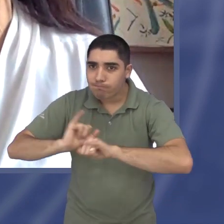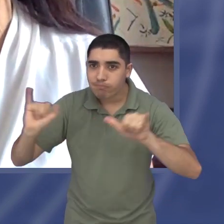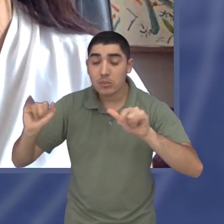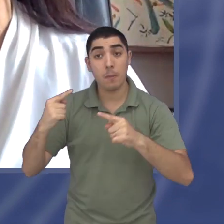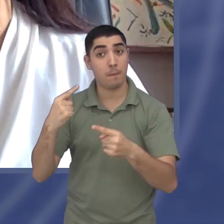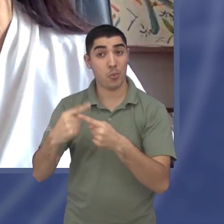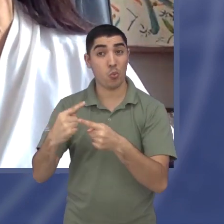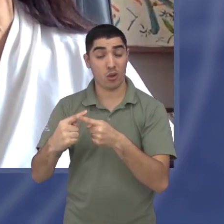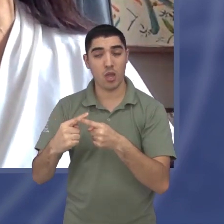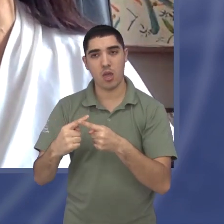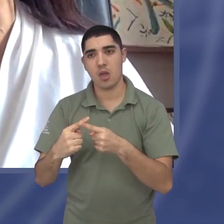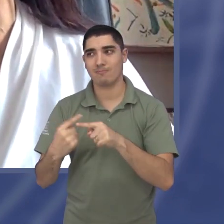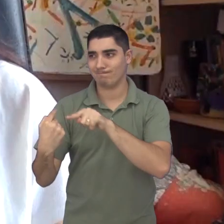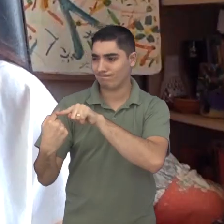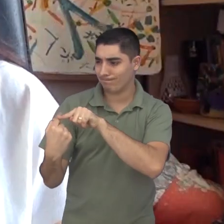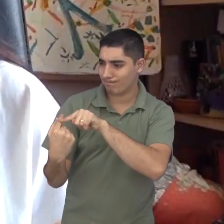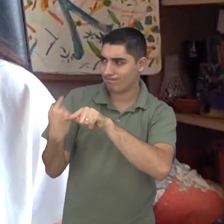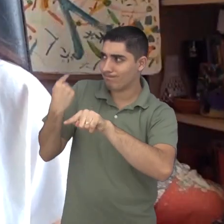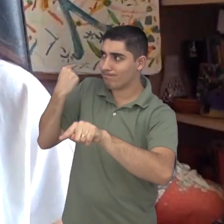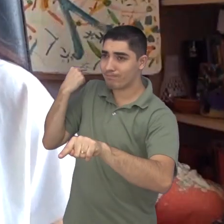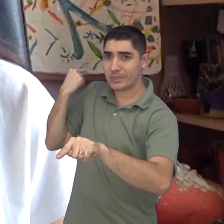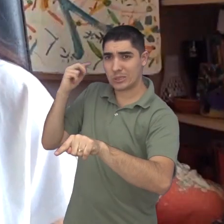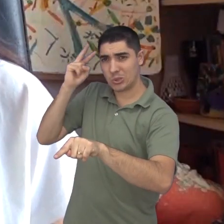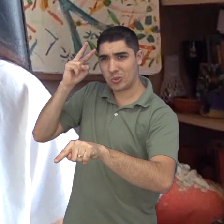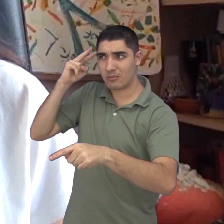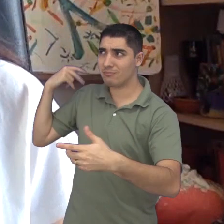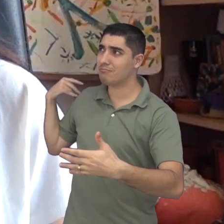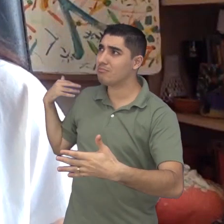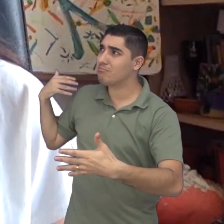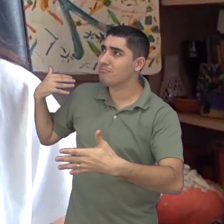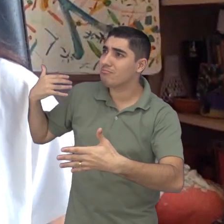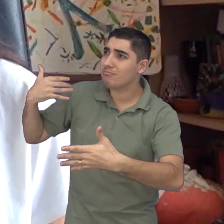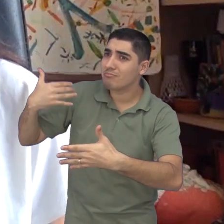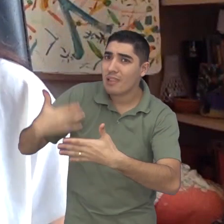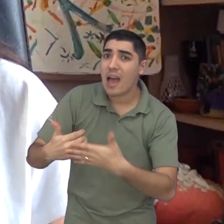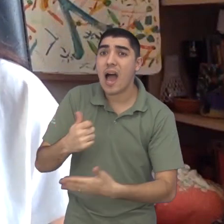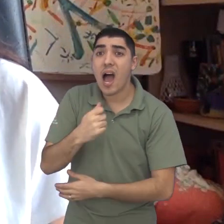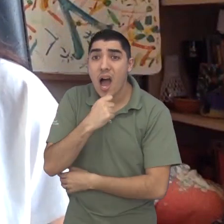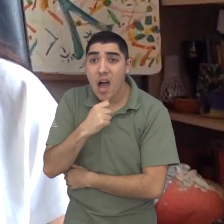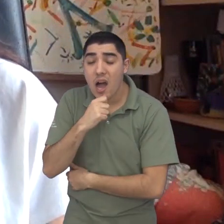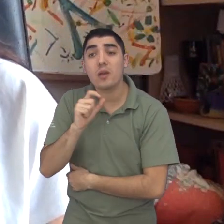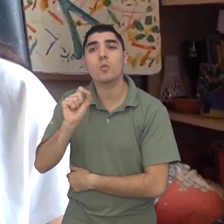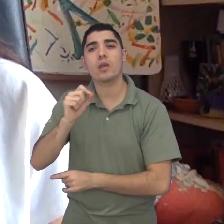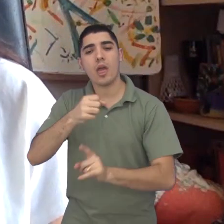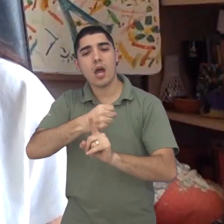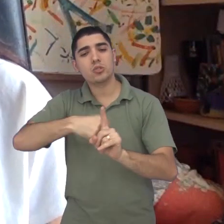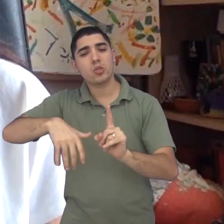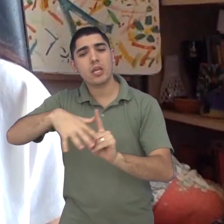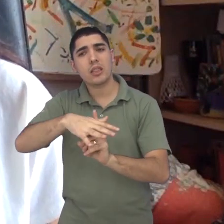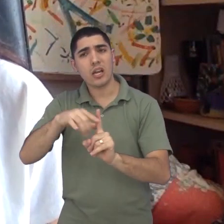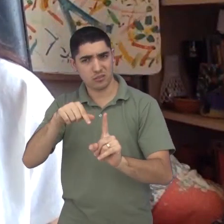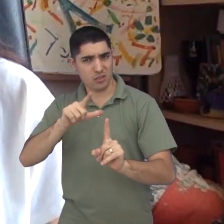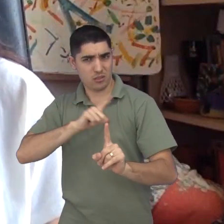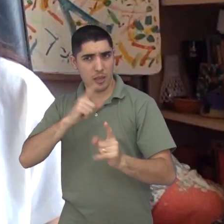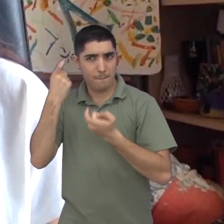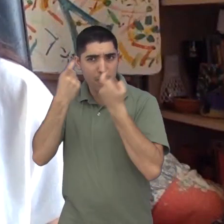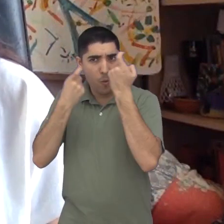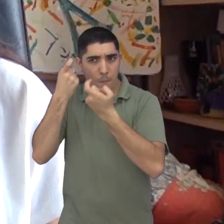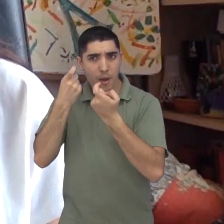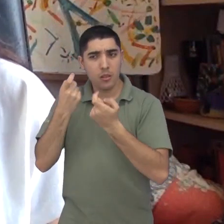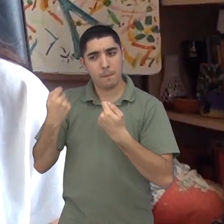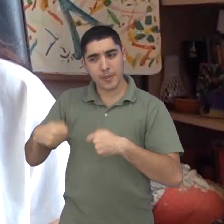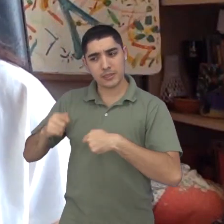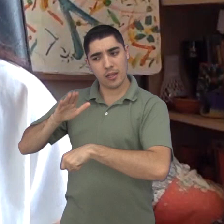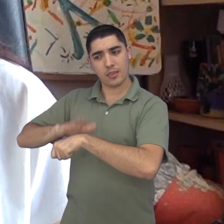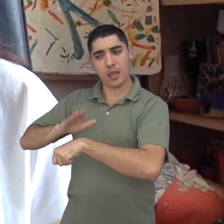historicamente e no nosso tempo presente como a nossa sociedade tem lidado com o tempo ou com a falta de tempo e